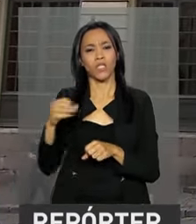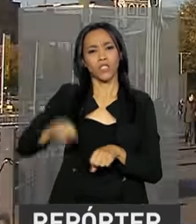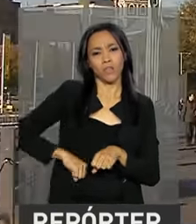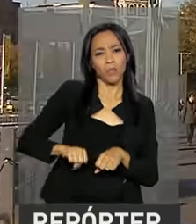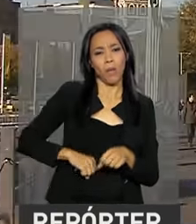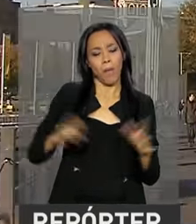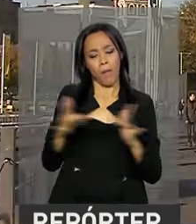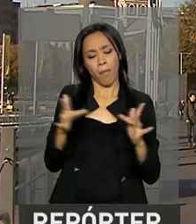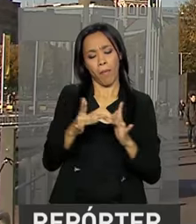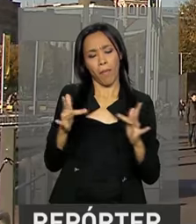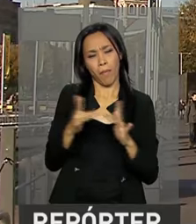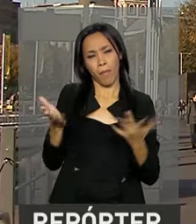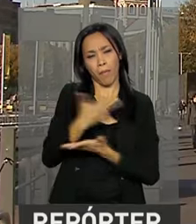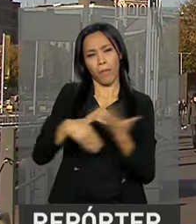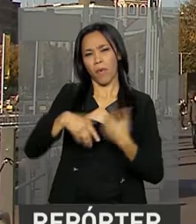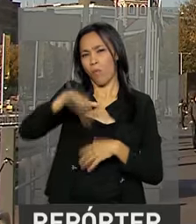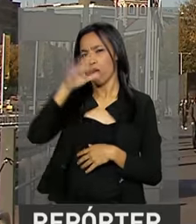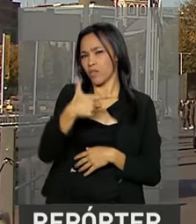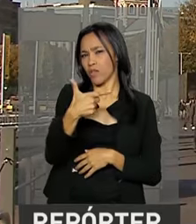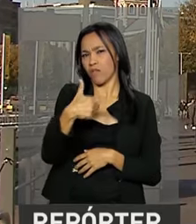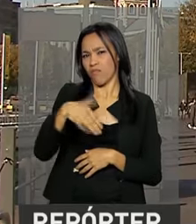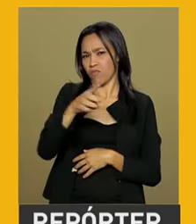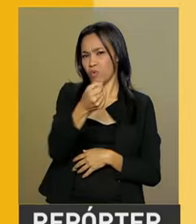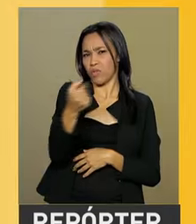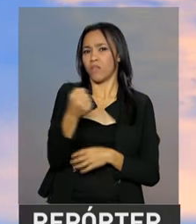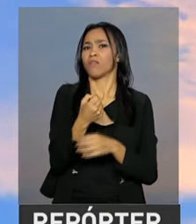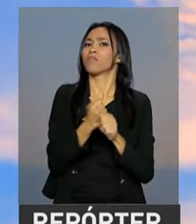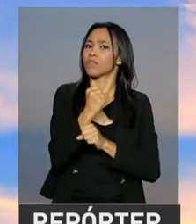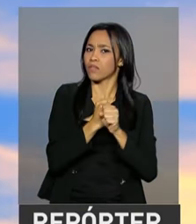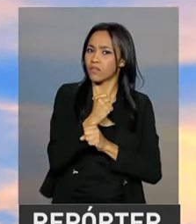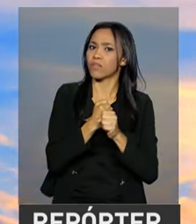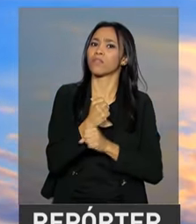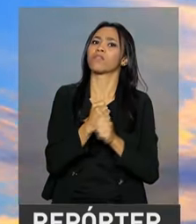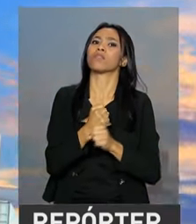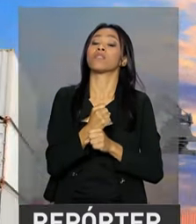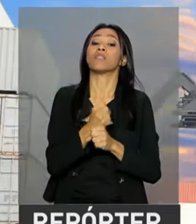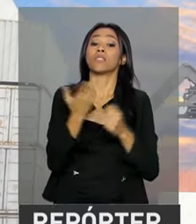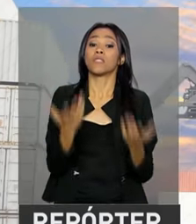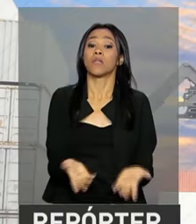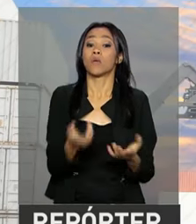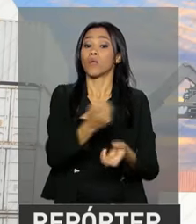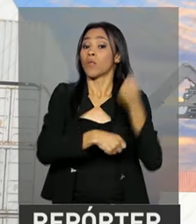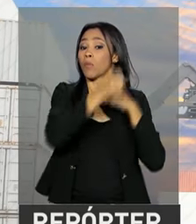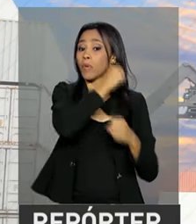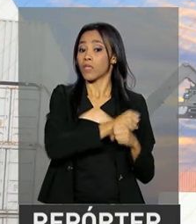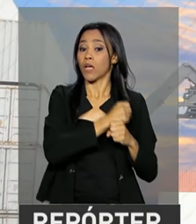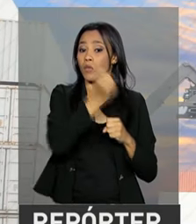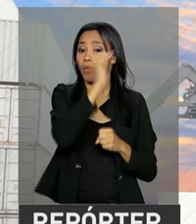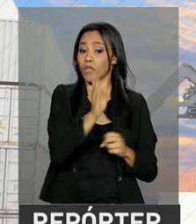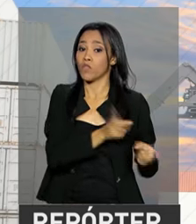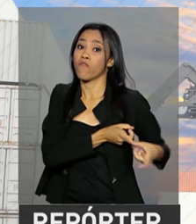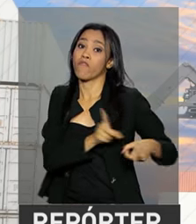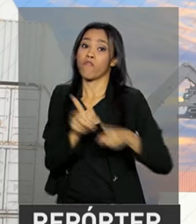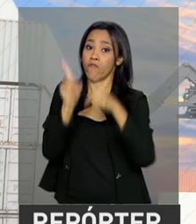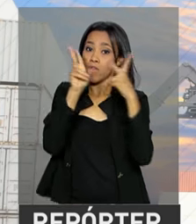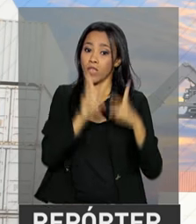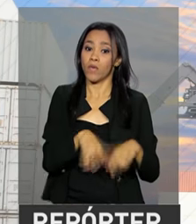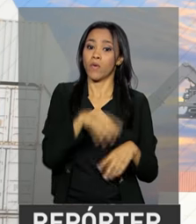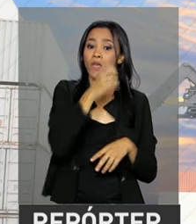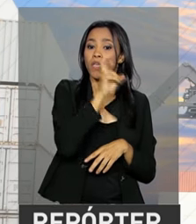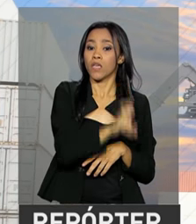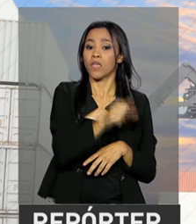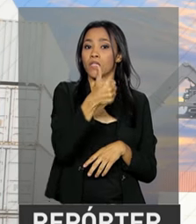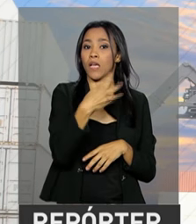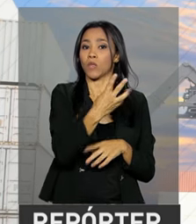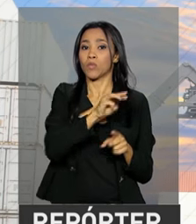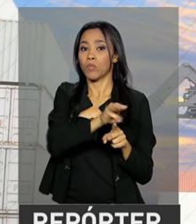200 anos de uma relação comercial consolidada no ano passado o brasil vendeu para a suécia o equivalente a 514 milhões de